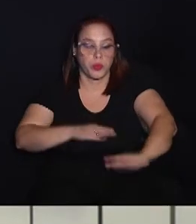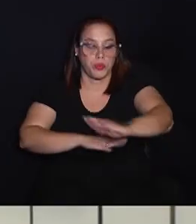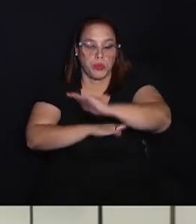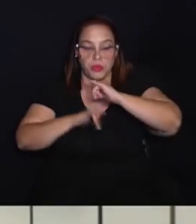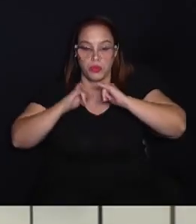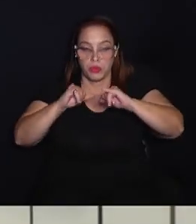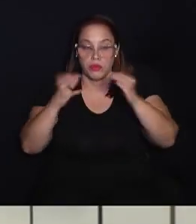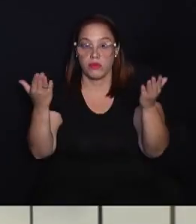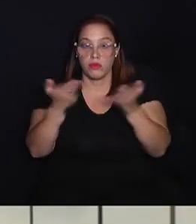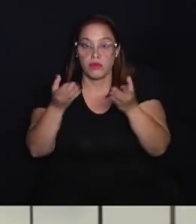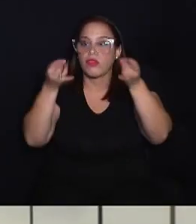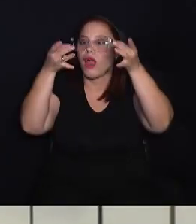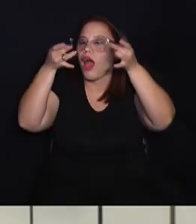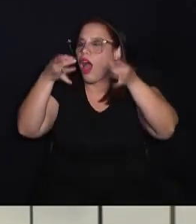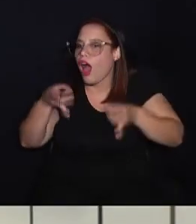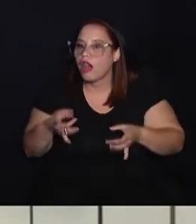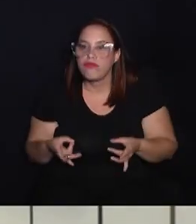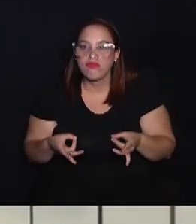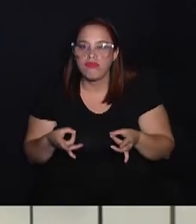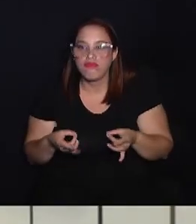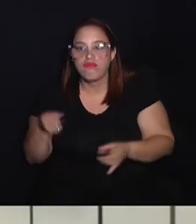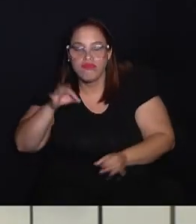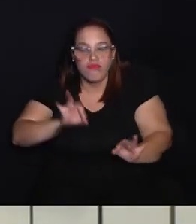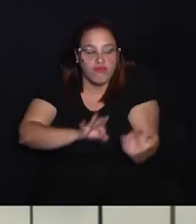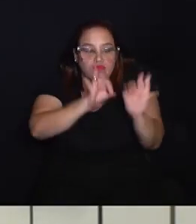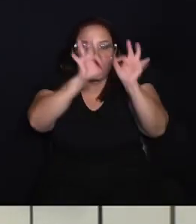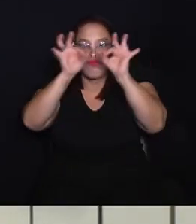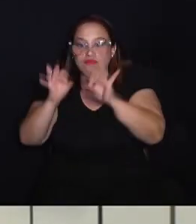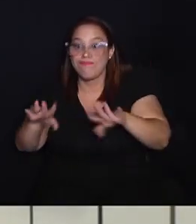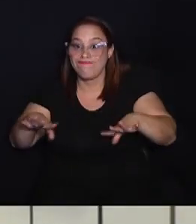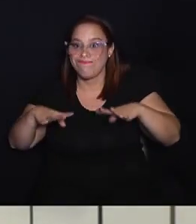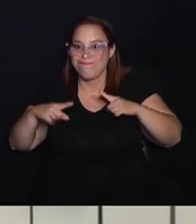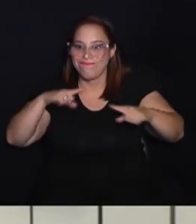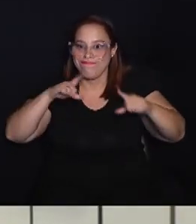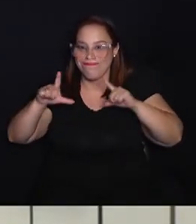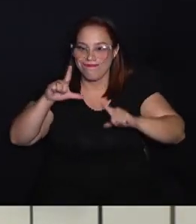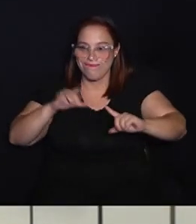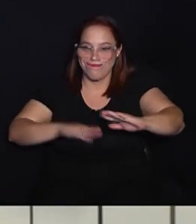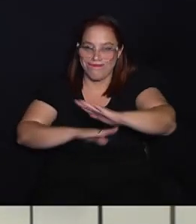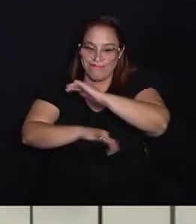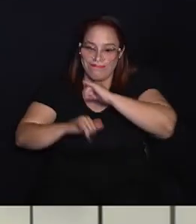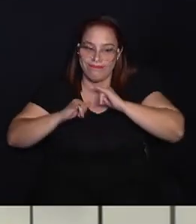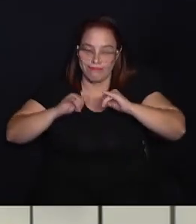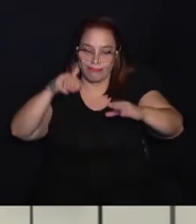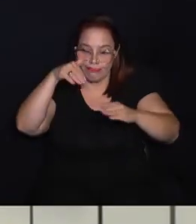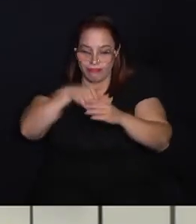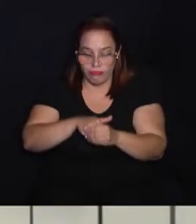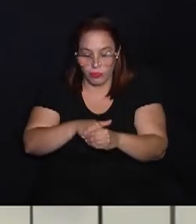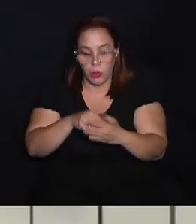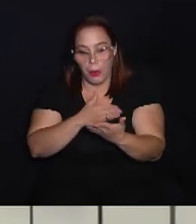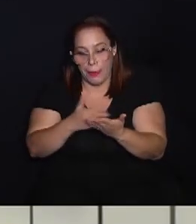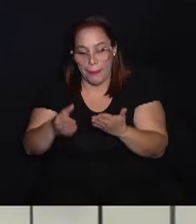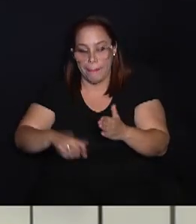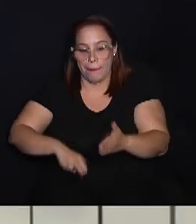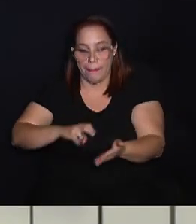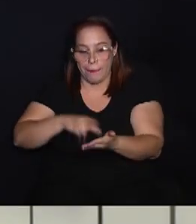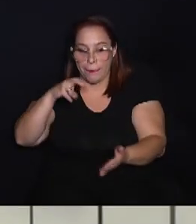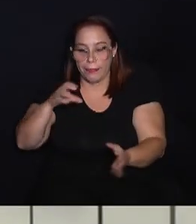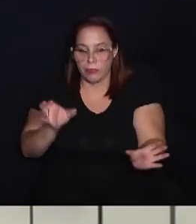vem. Guarda Municipal e Polícia Militar analisam as ocorrências no dia da eleição em Campinas.